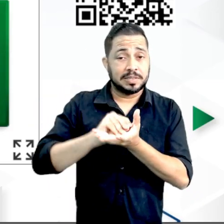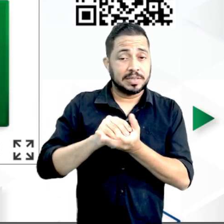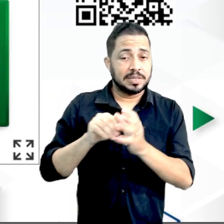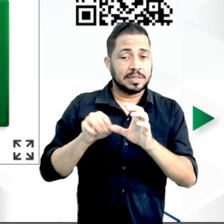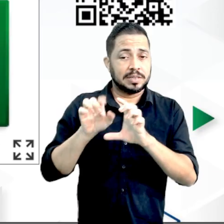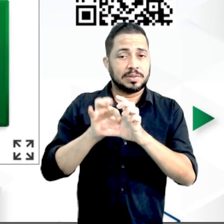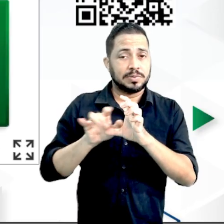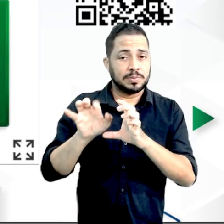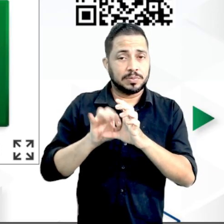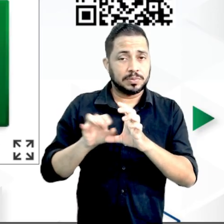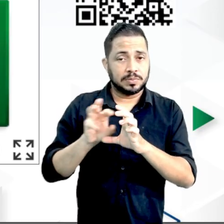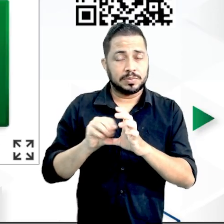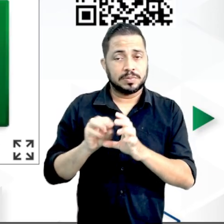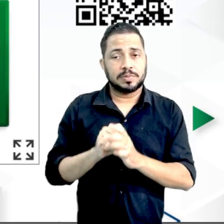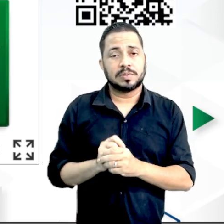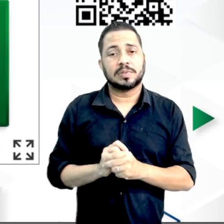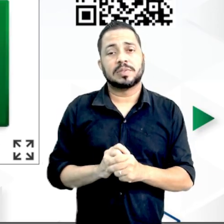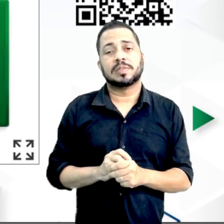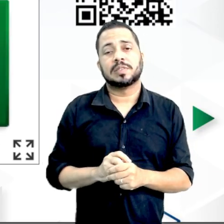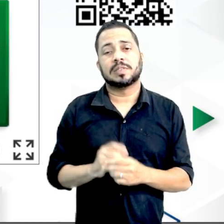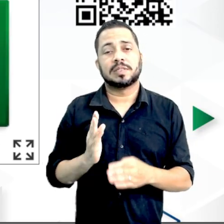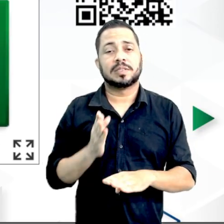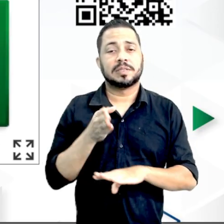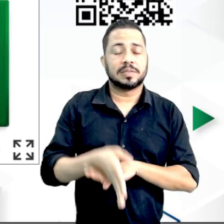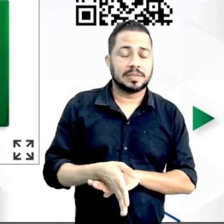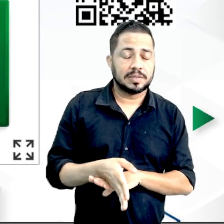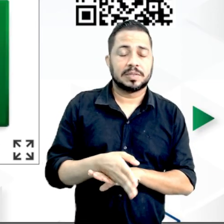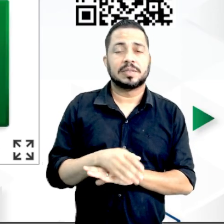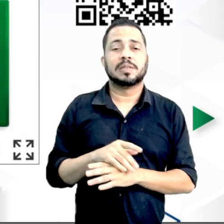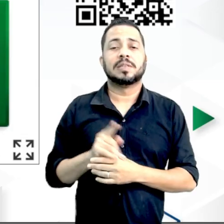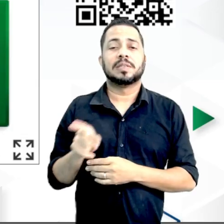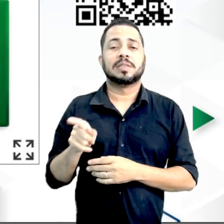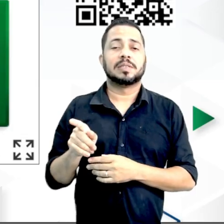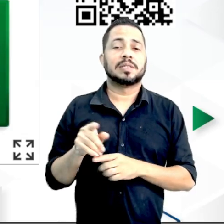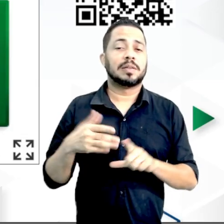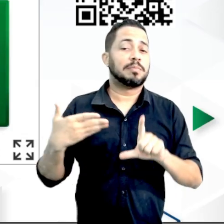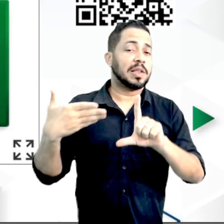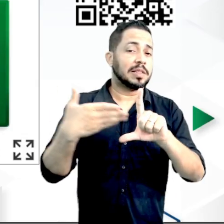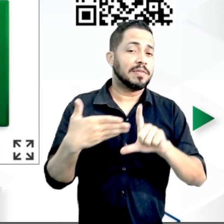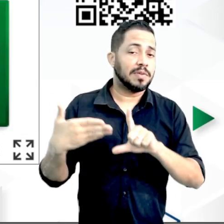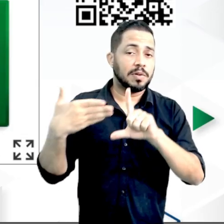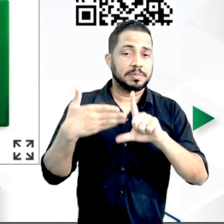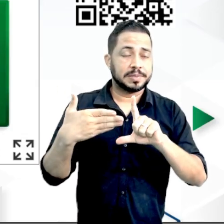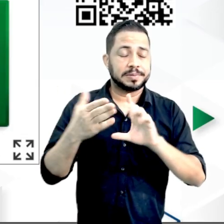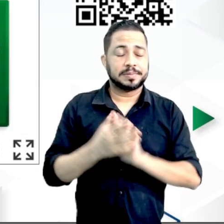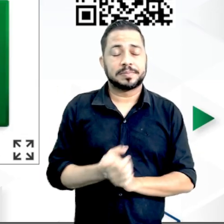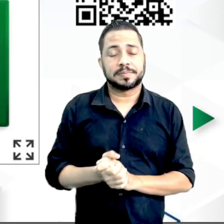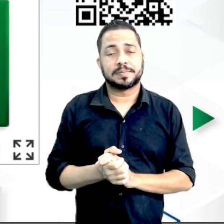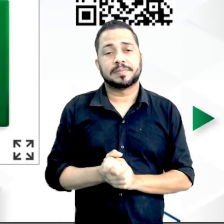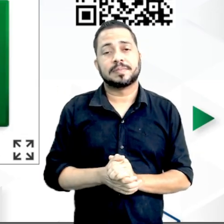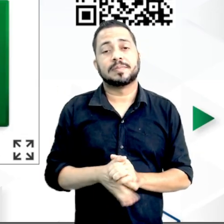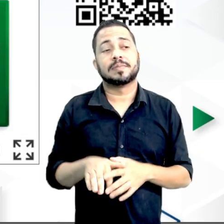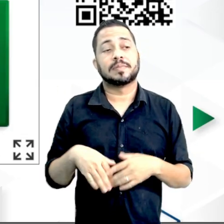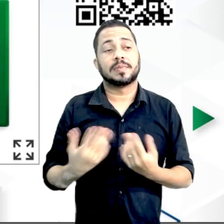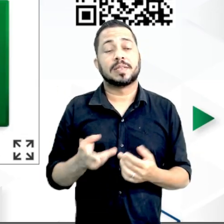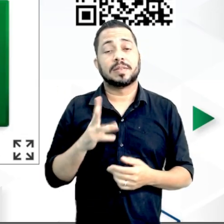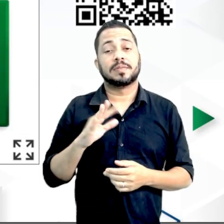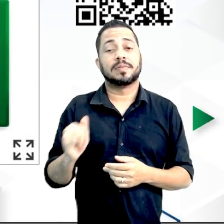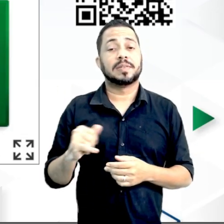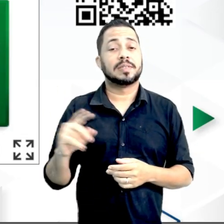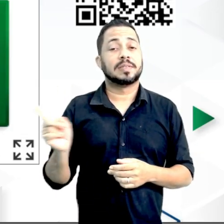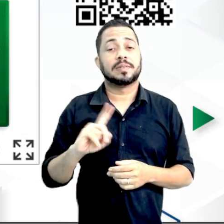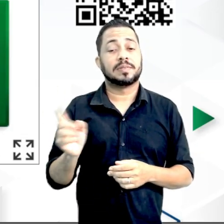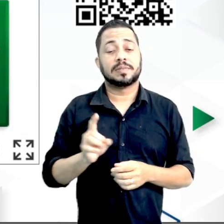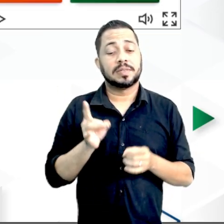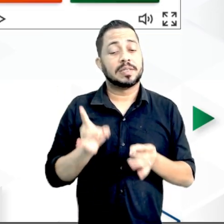Code, vai justamente entrar nessa plataforma do par ordenado, tá bom? Então a gente não vai